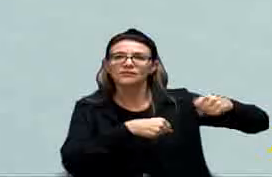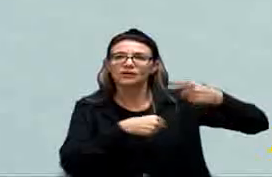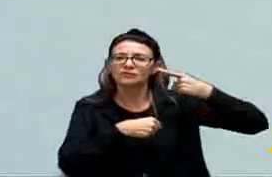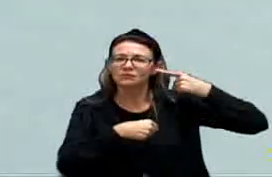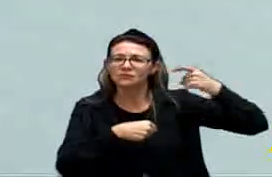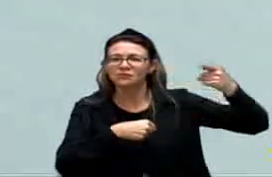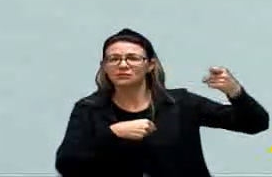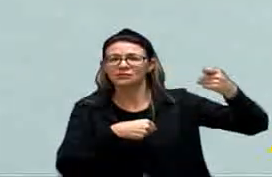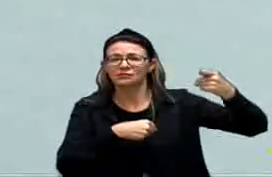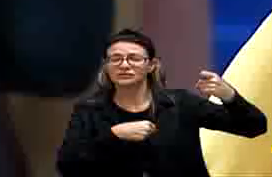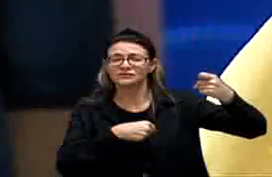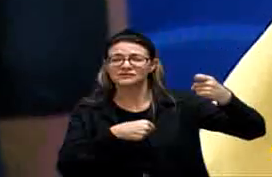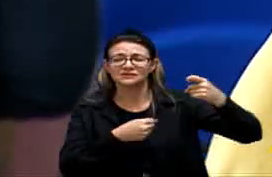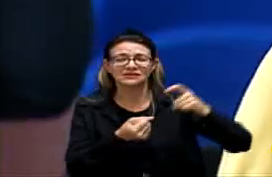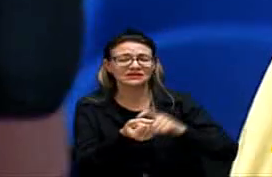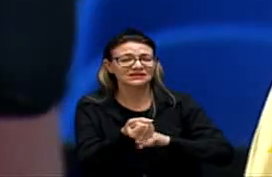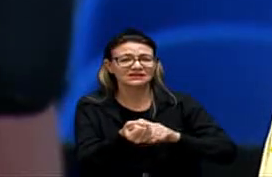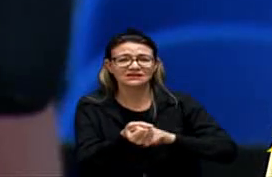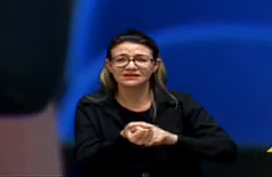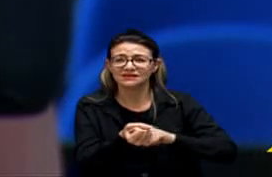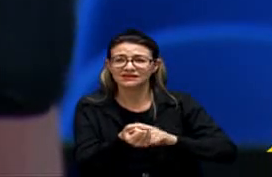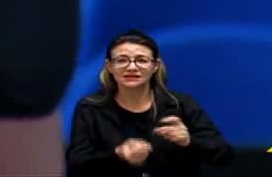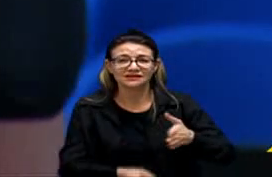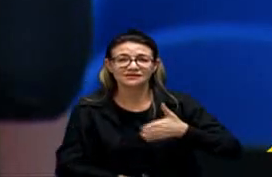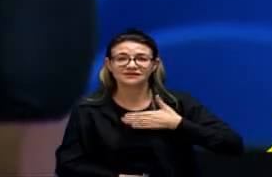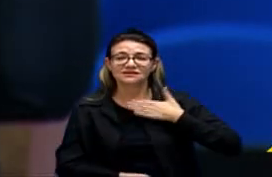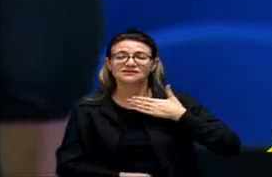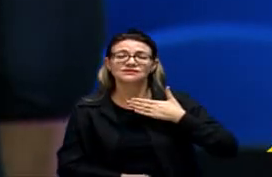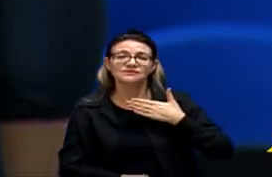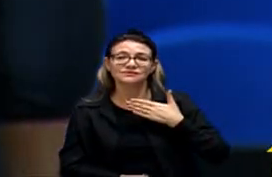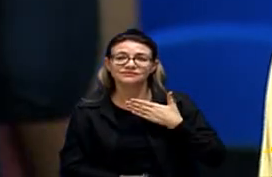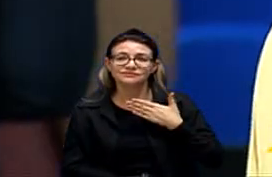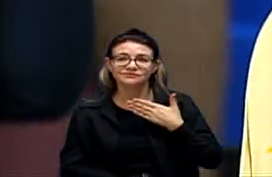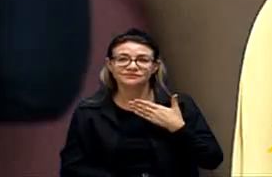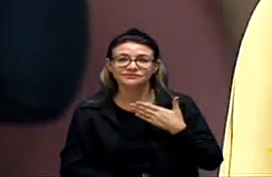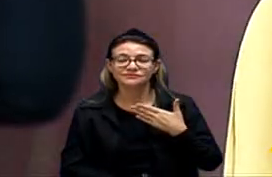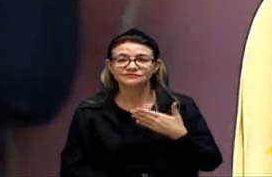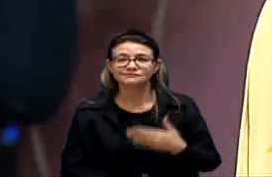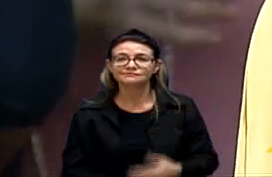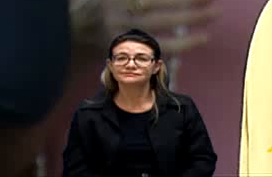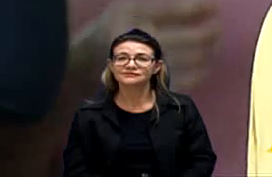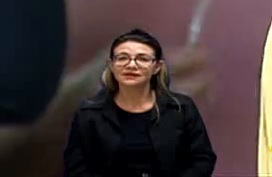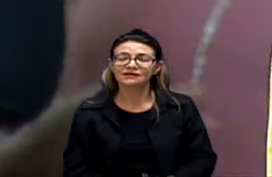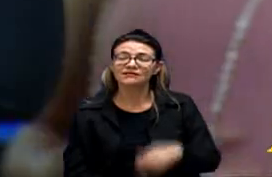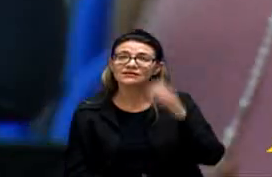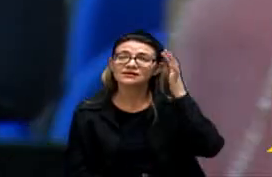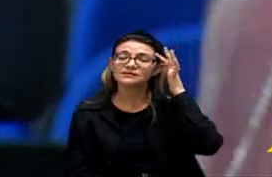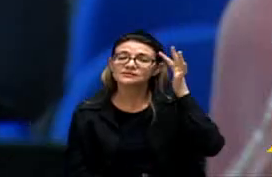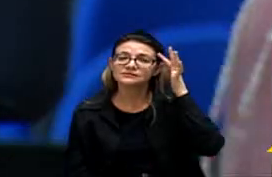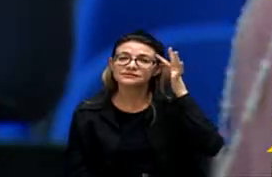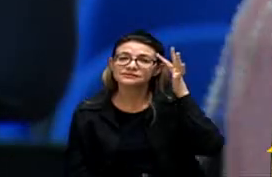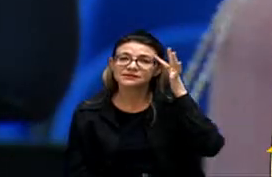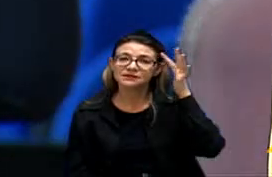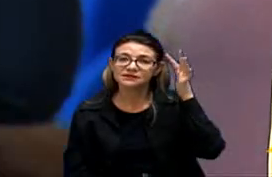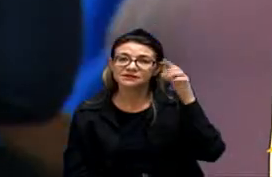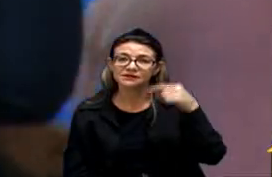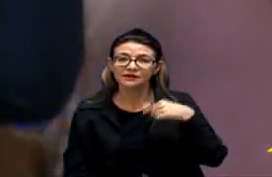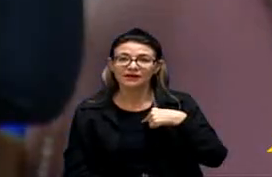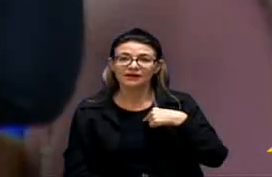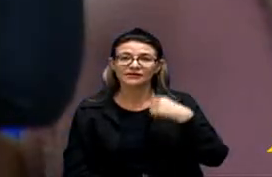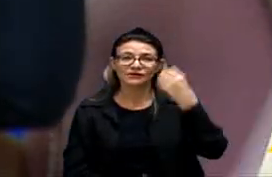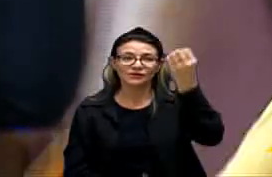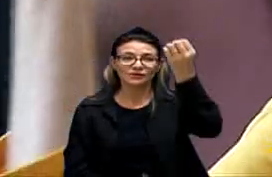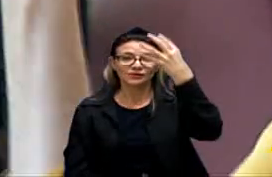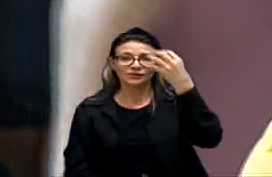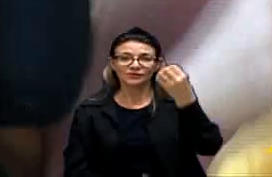ouvido irrita as pessoas né Tem uma irritabilidade eu fico imaginando às vezes você eu tô no final né a